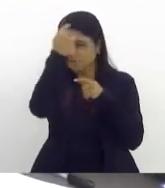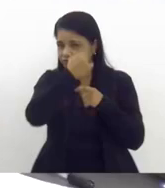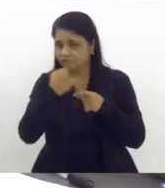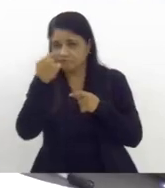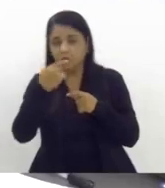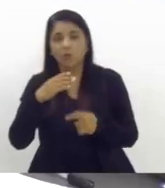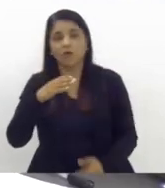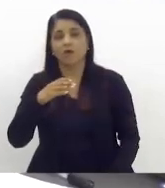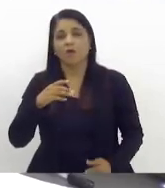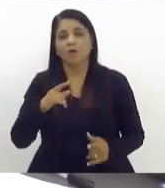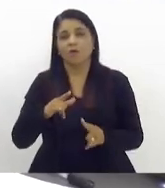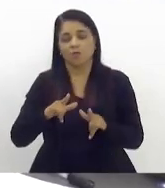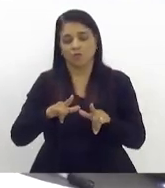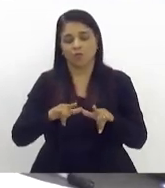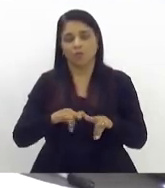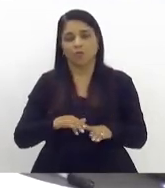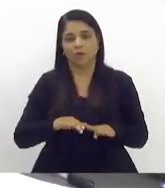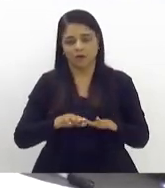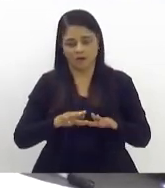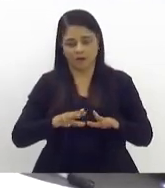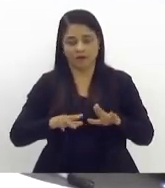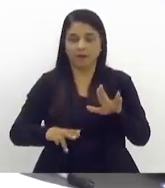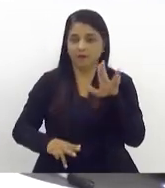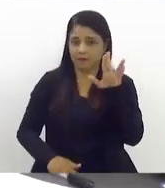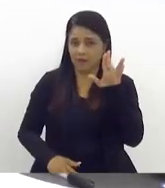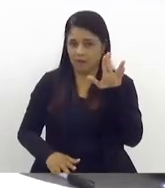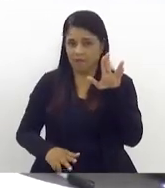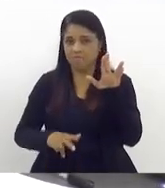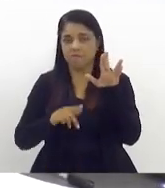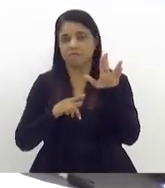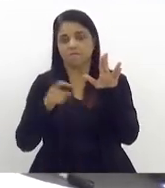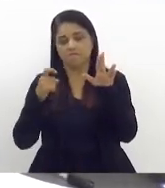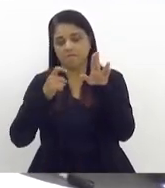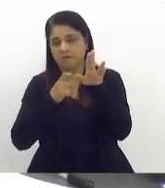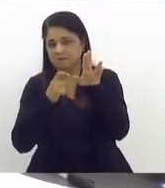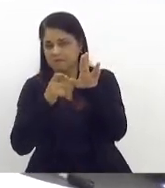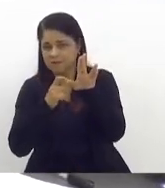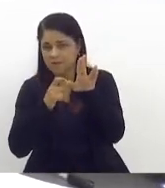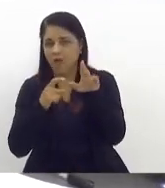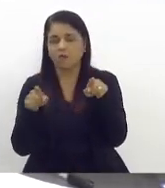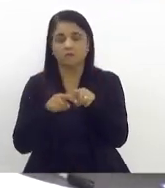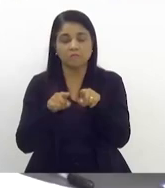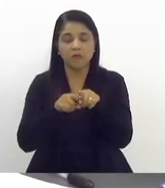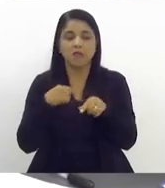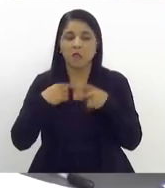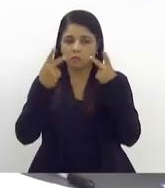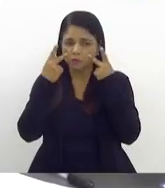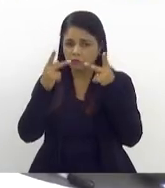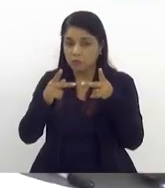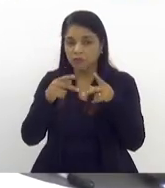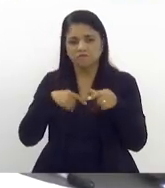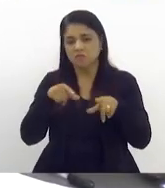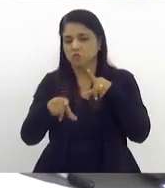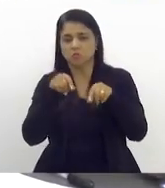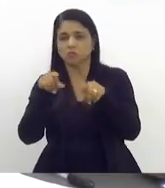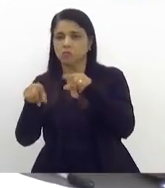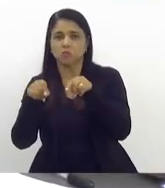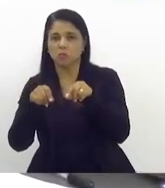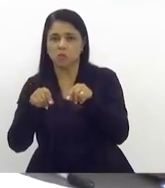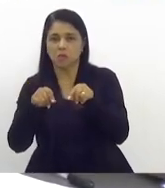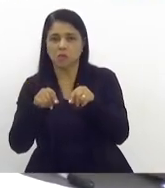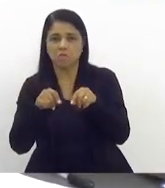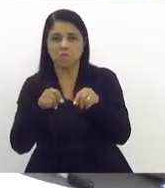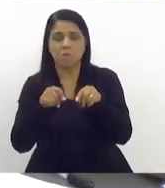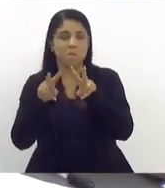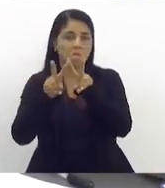com apoio da vossa assessoria. Então, eu sou testemunha que Vossa Excelência não seleciona projetos polêmicos de acordo